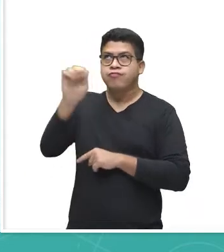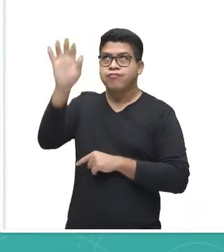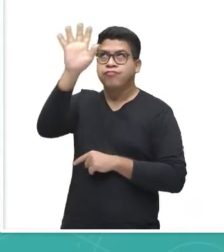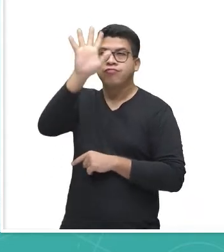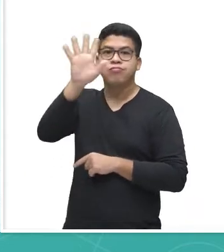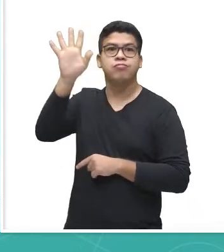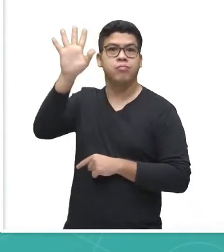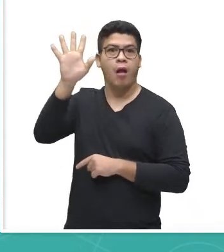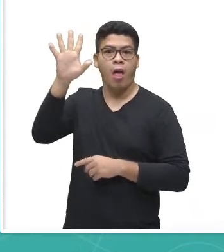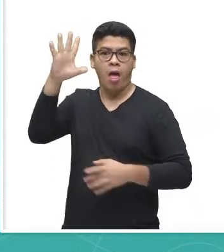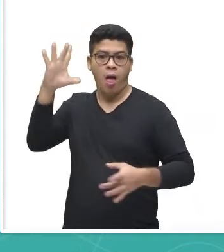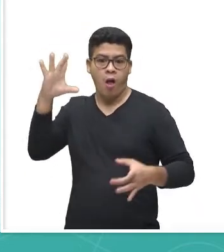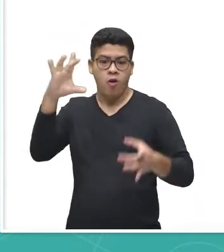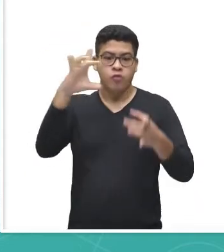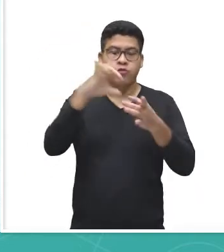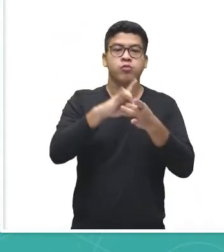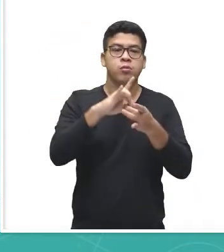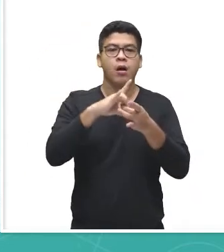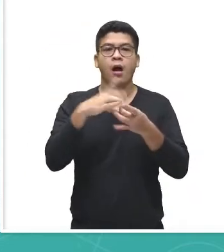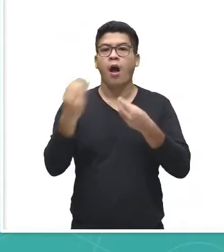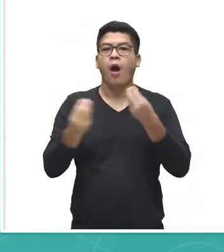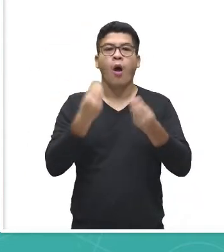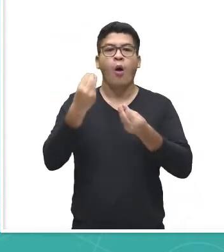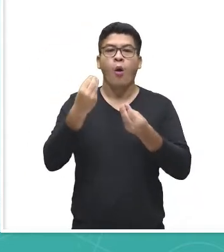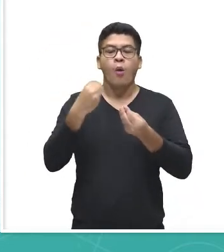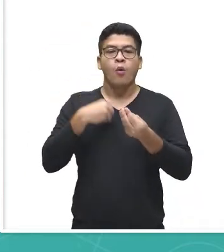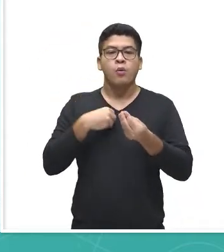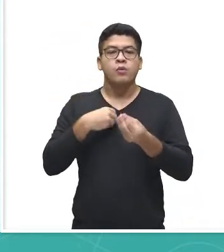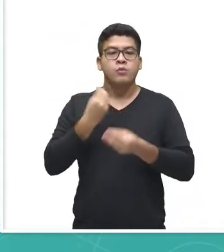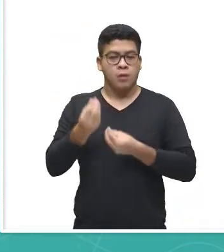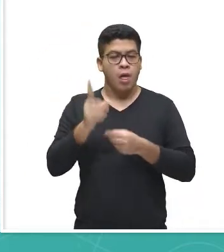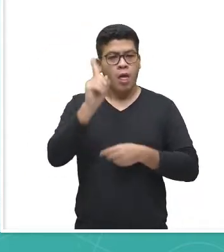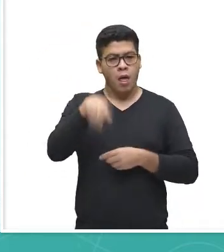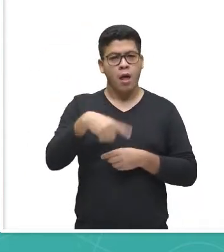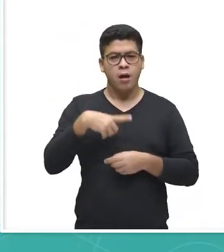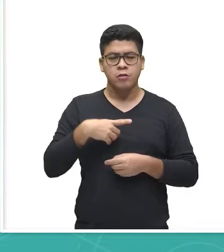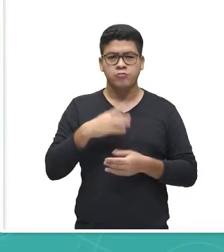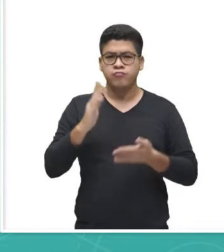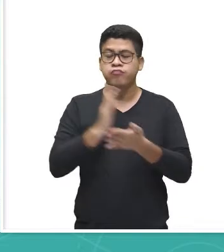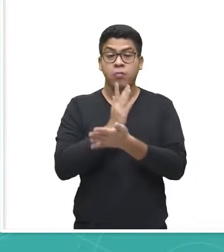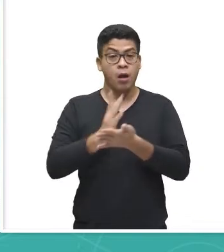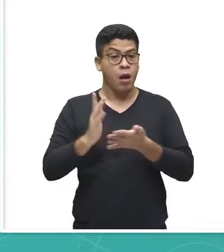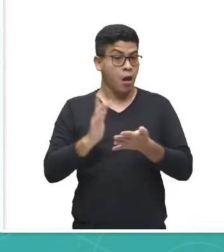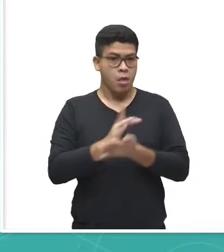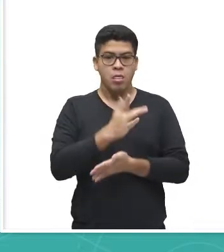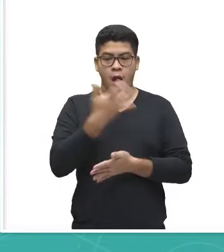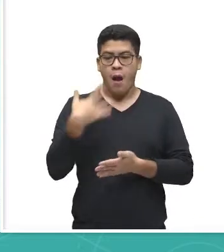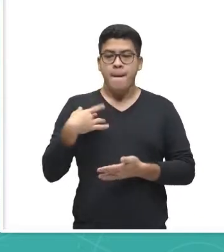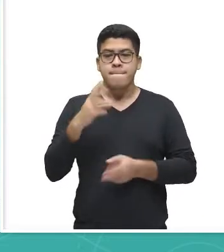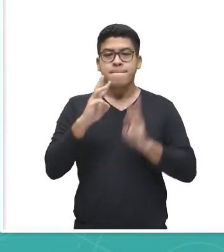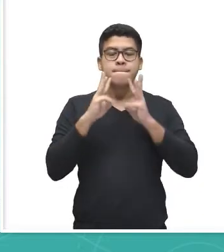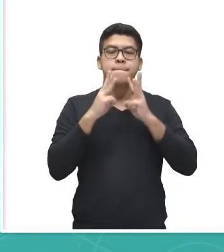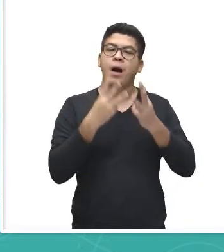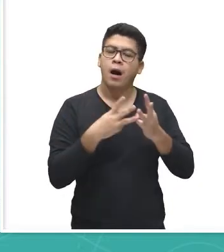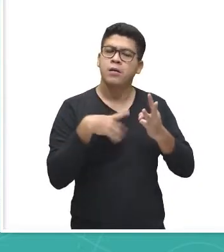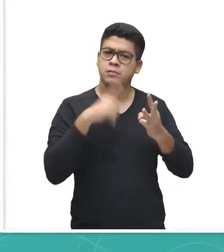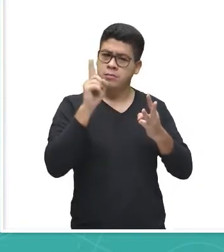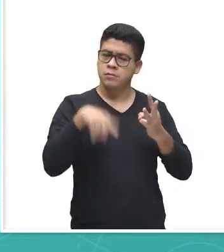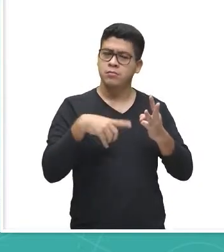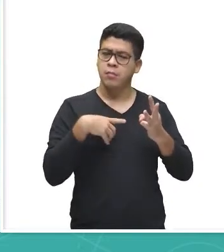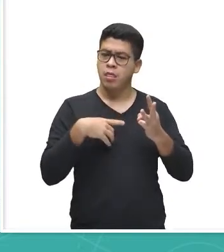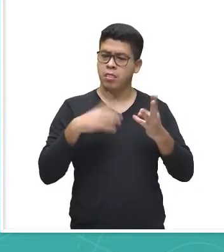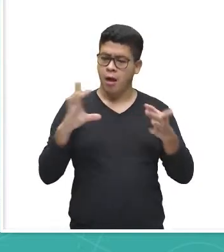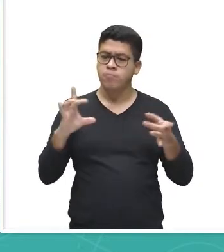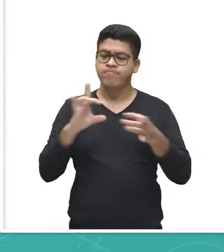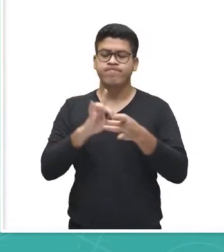fala comumente, popularmente ali o nosso peso relacionado à nossa massa, né? Nossa massa corporal. No